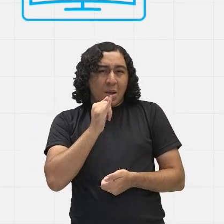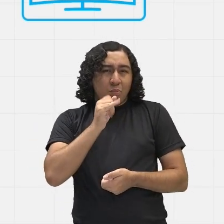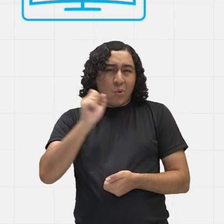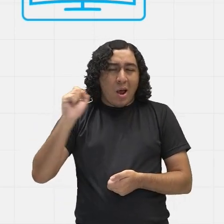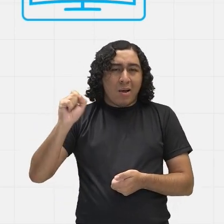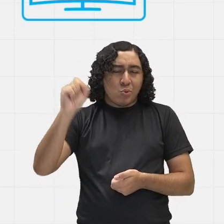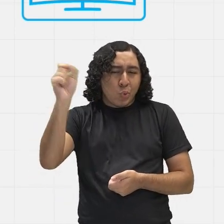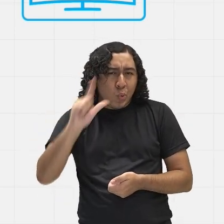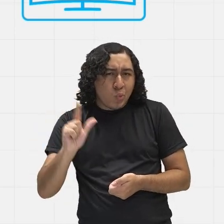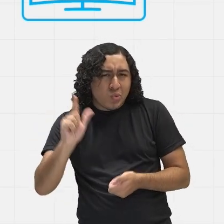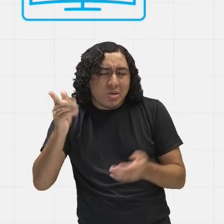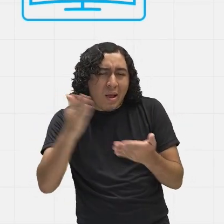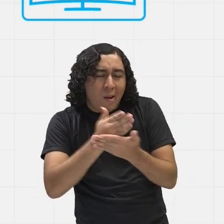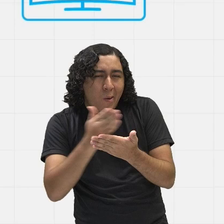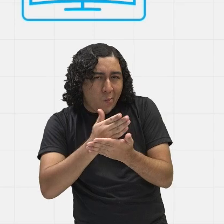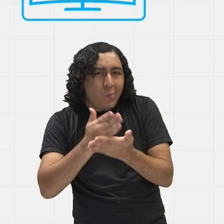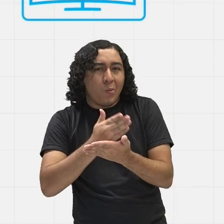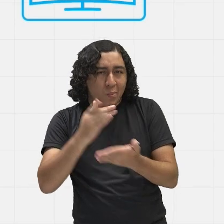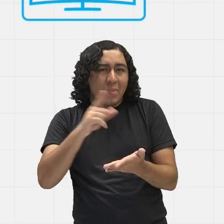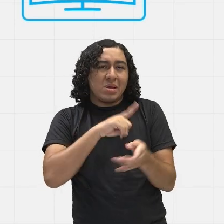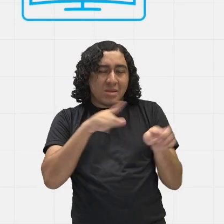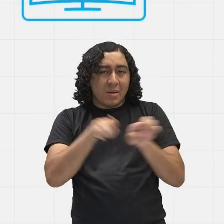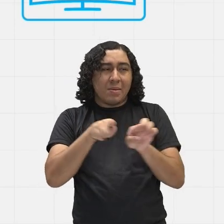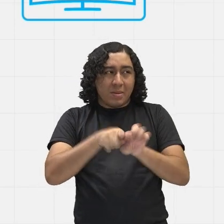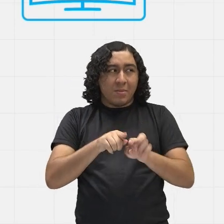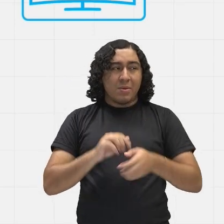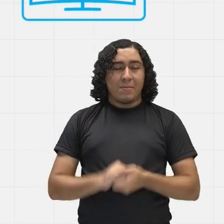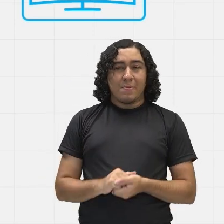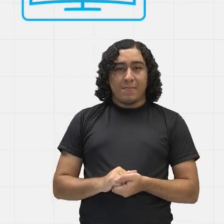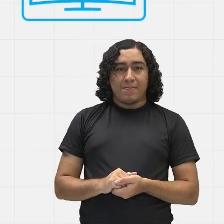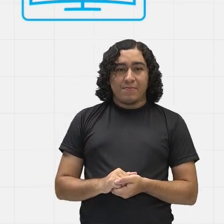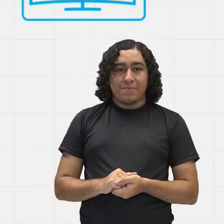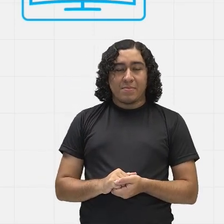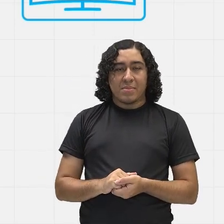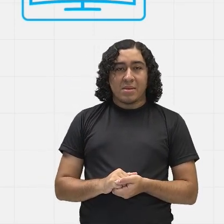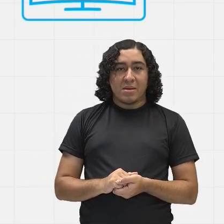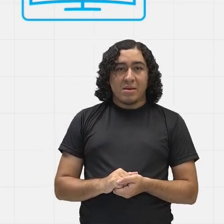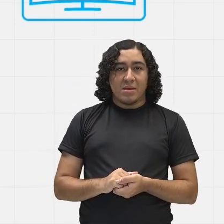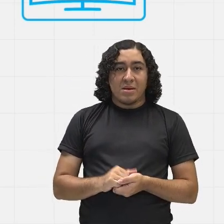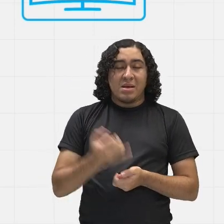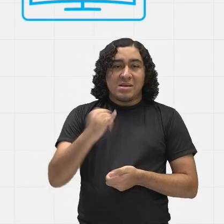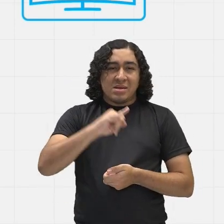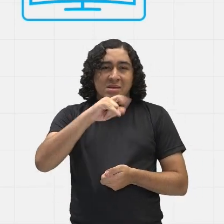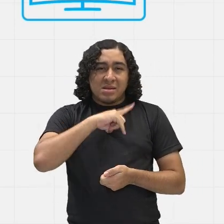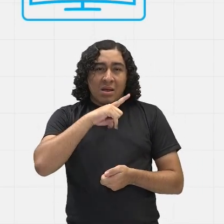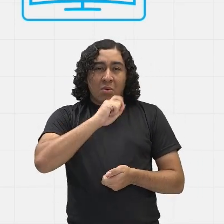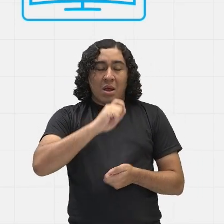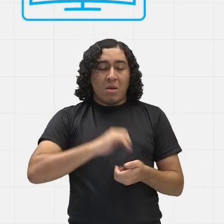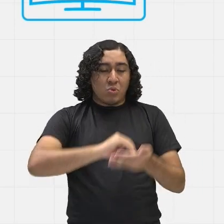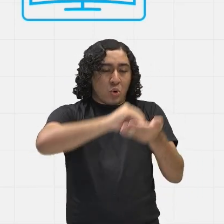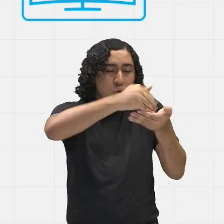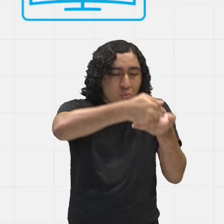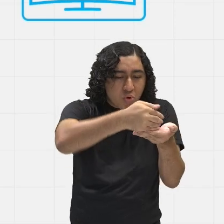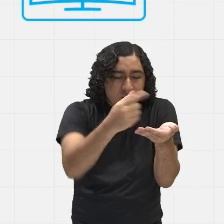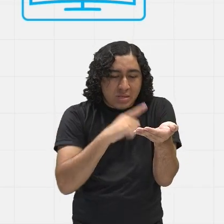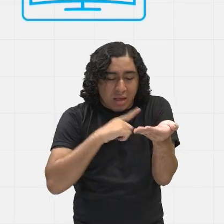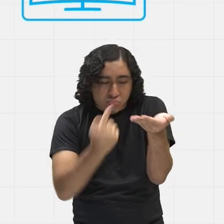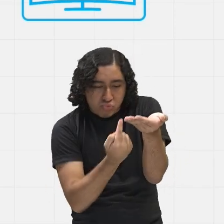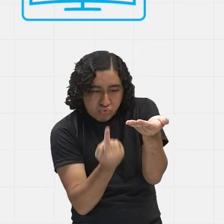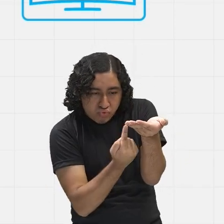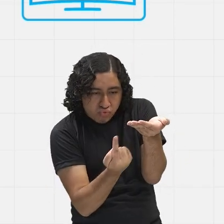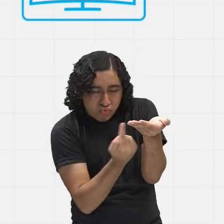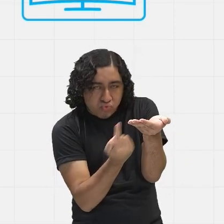se aquele cooler, né, que tem atrás do computador, se ele está girando, se tem a ventilação dele